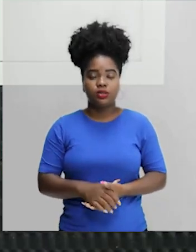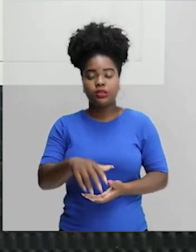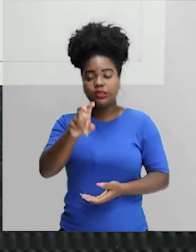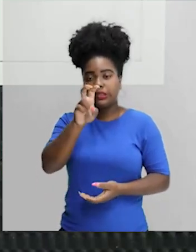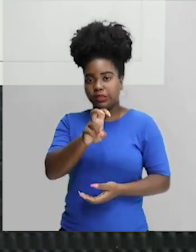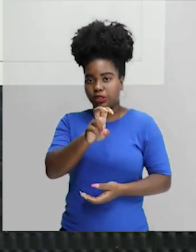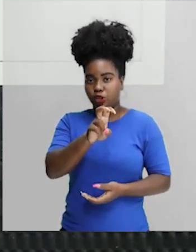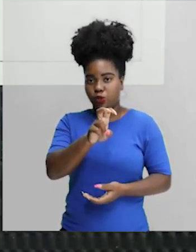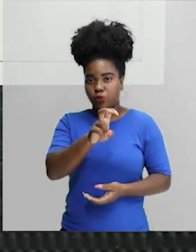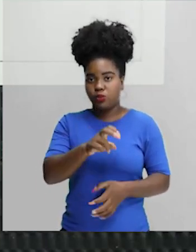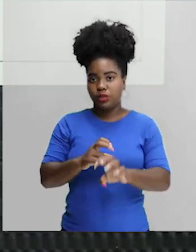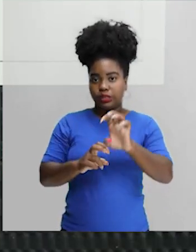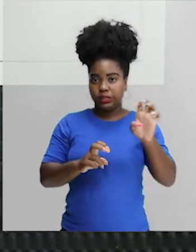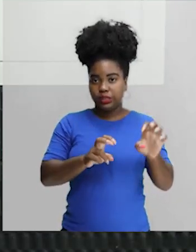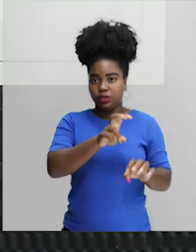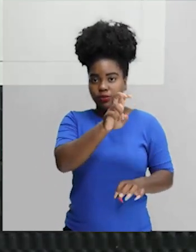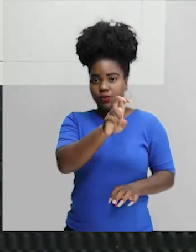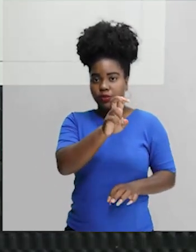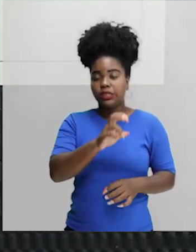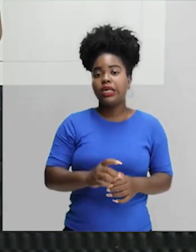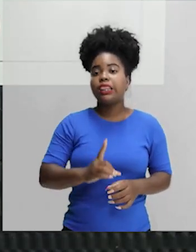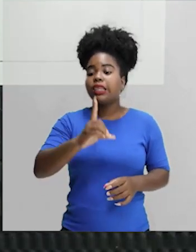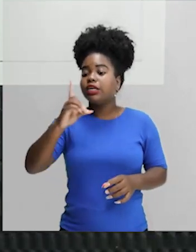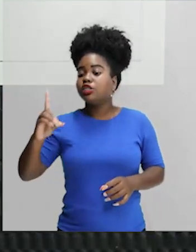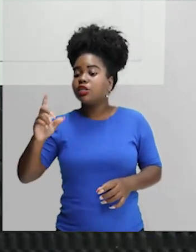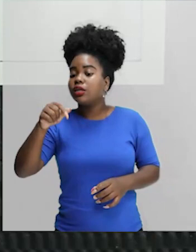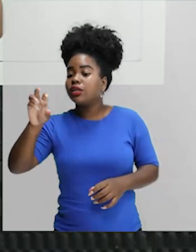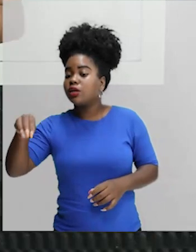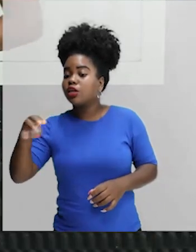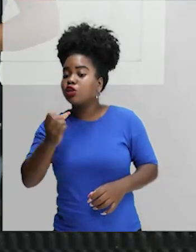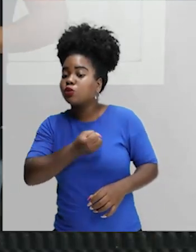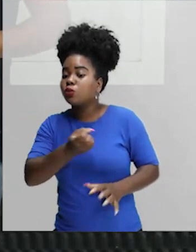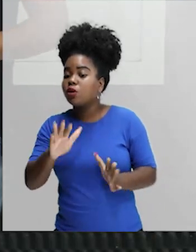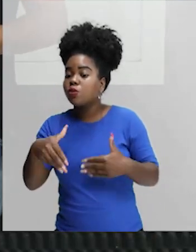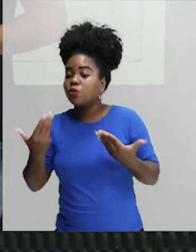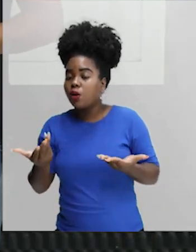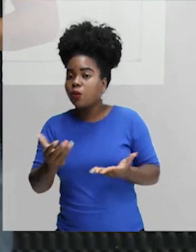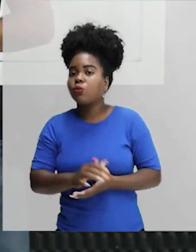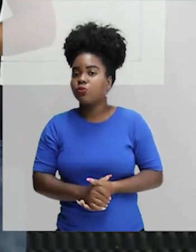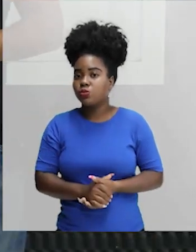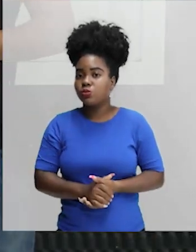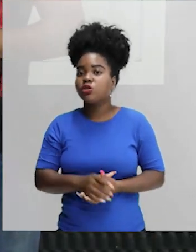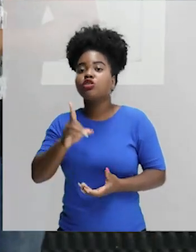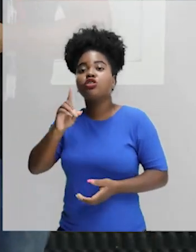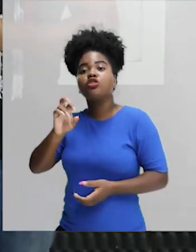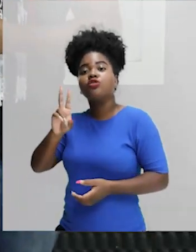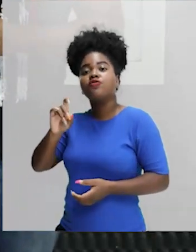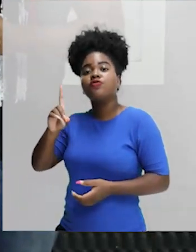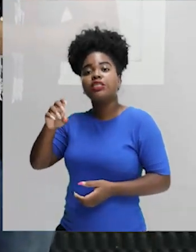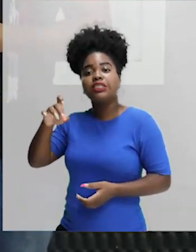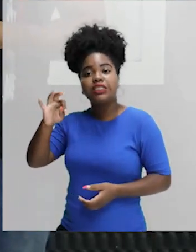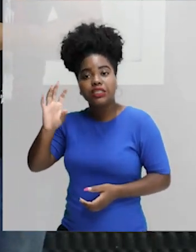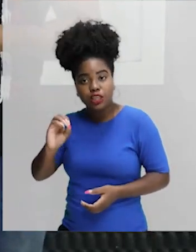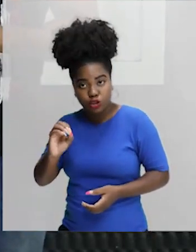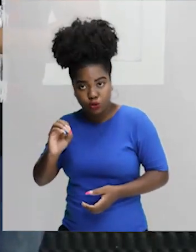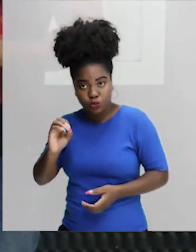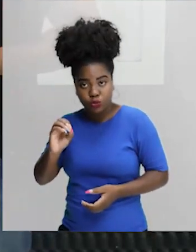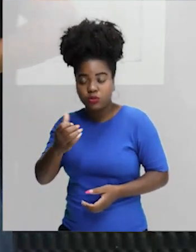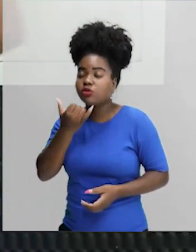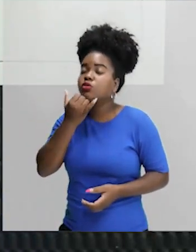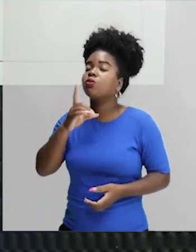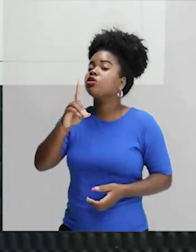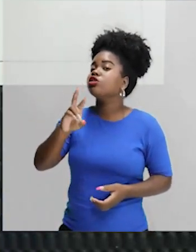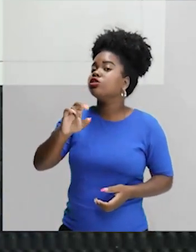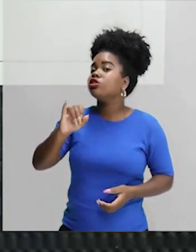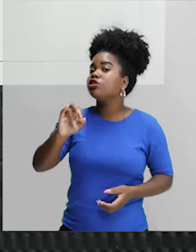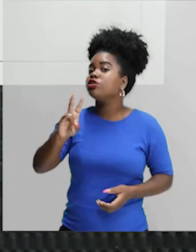dispositivo. Na direita, você vai colocar aqui os coeficientes do dividendo. Desculpe, do divisor.